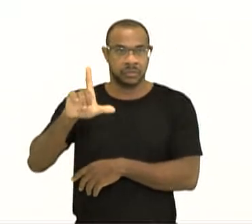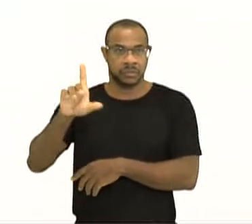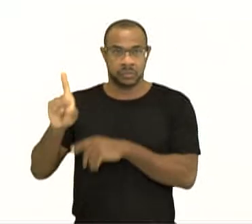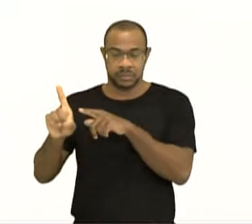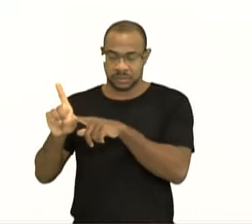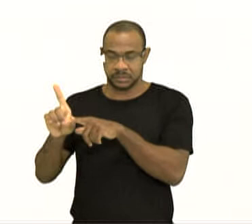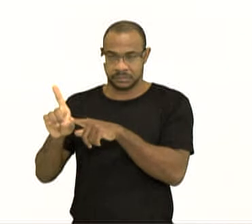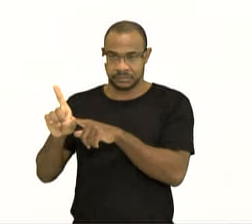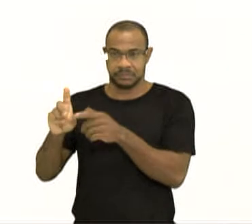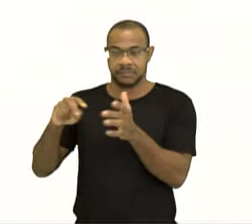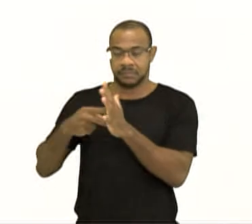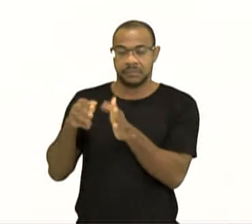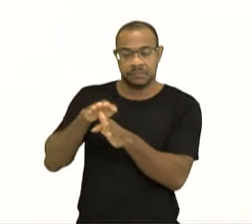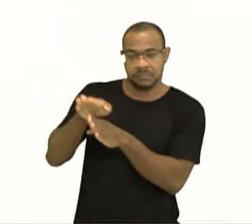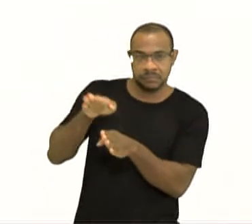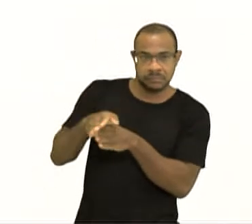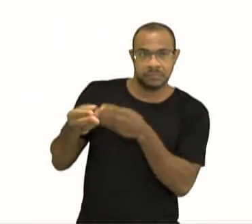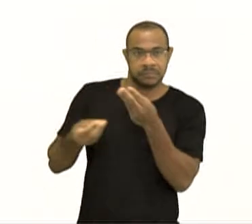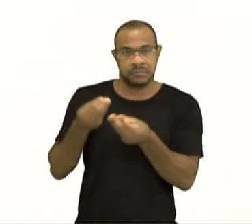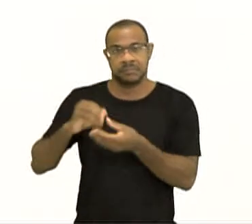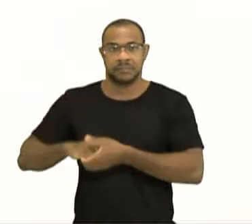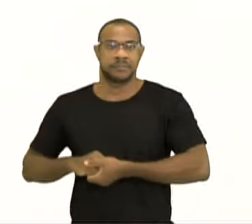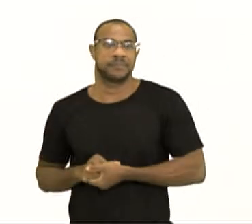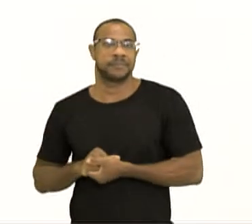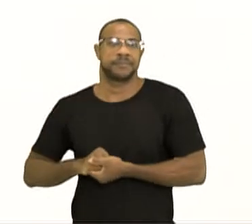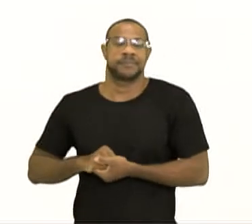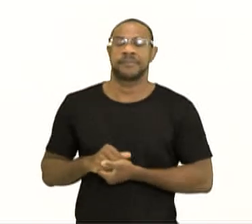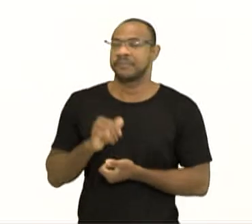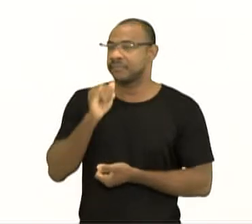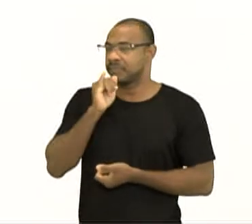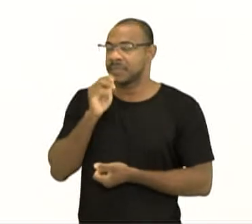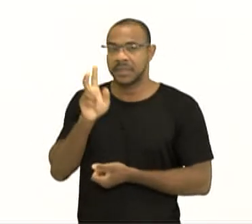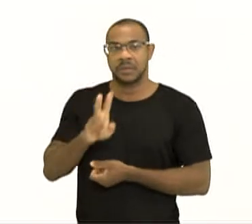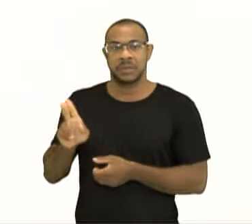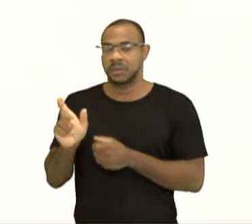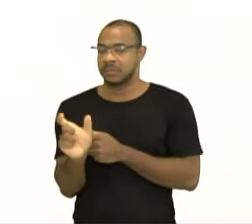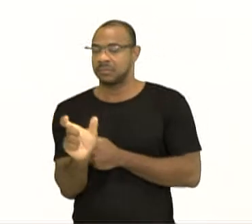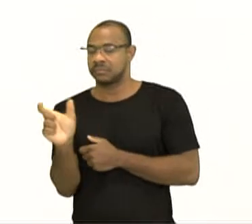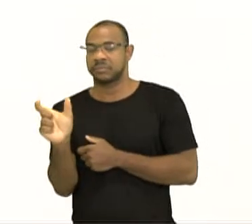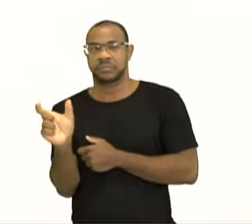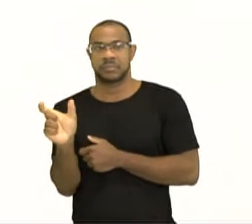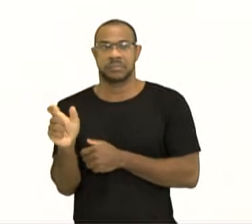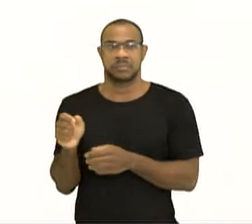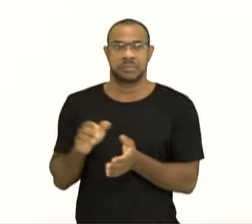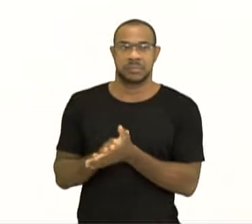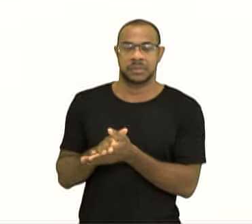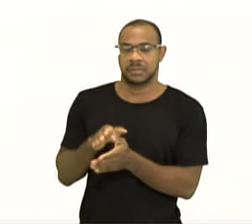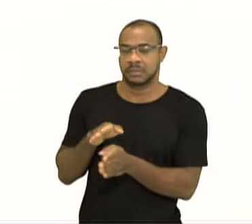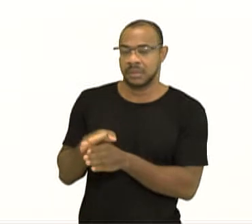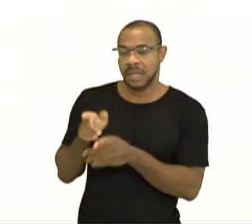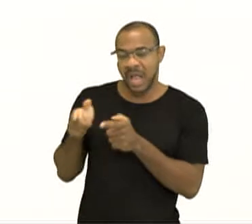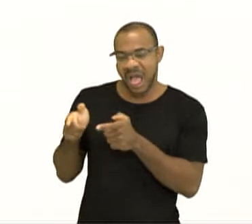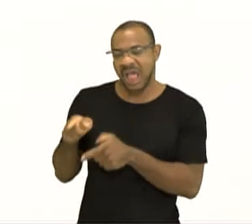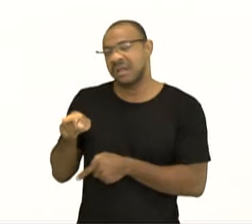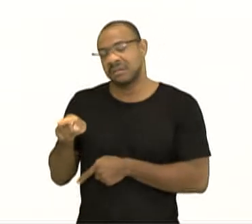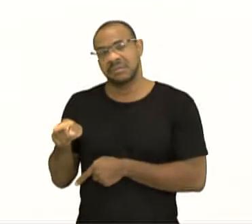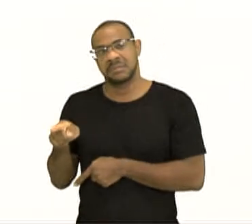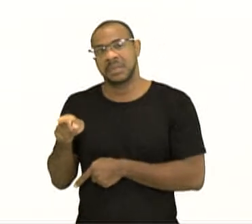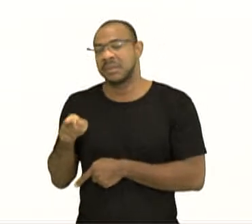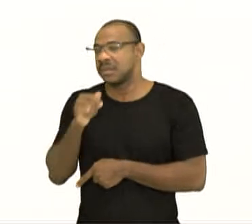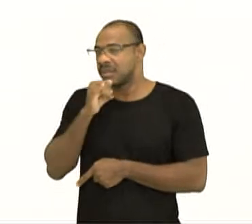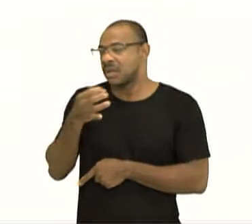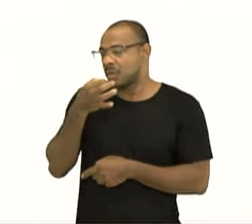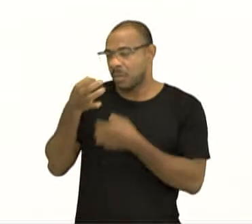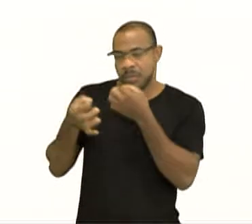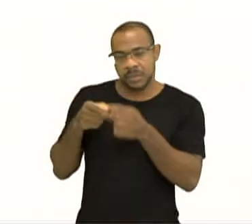passado, ele é utilizado justamente para você criticar alguma coisa, tá? Entenda criticar no sentido de apontar o dedo, enfim, não é isso. Mas alguma coisa